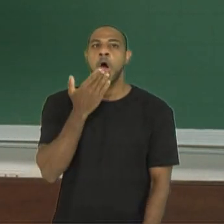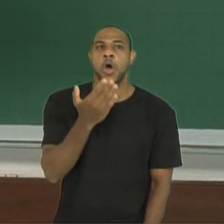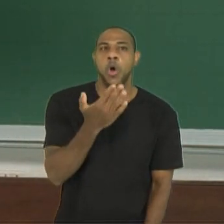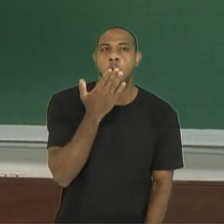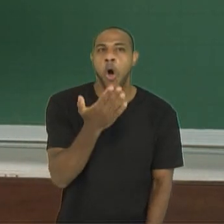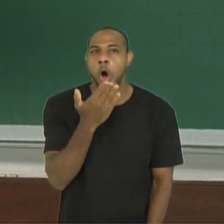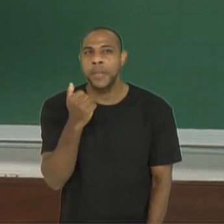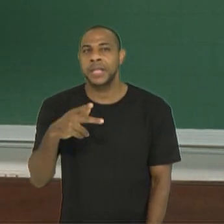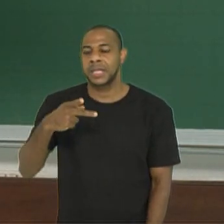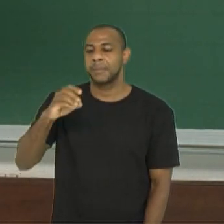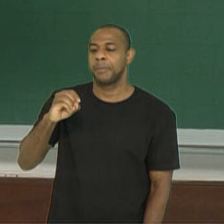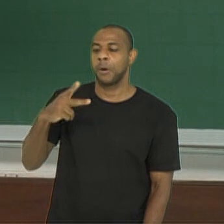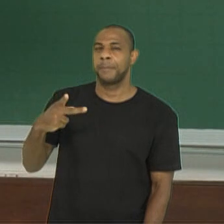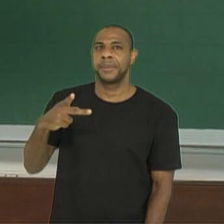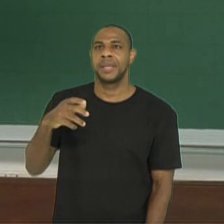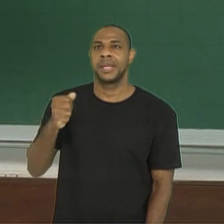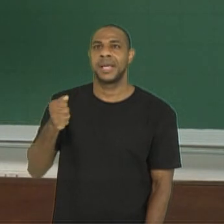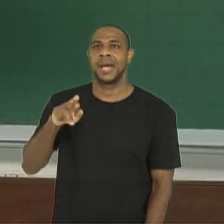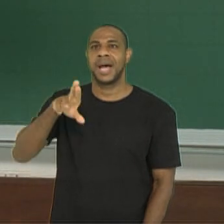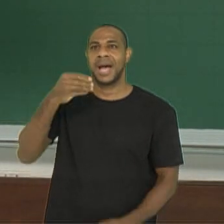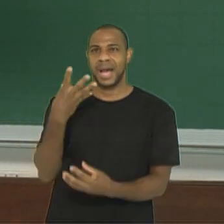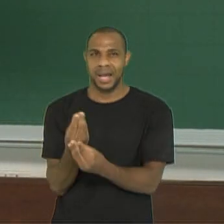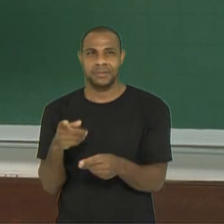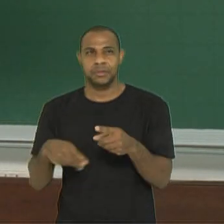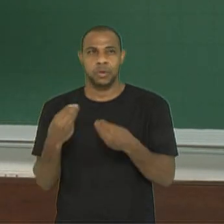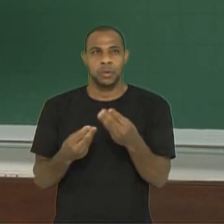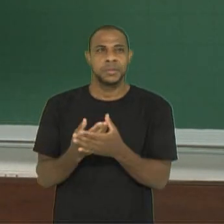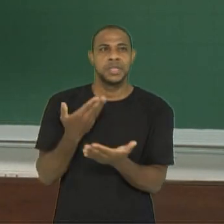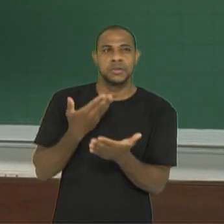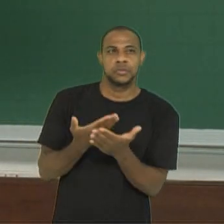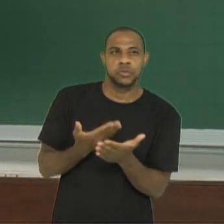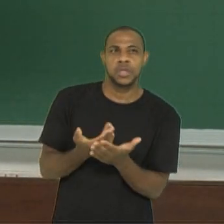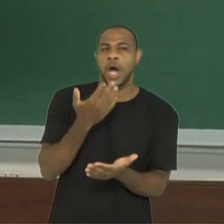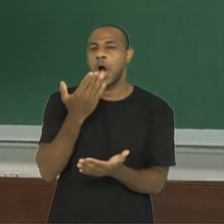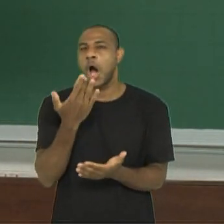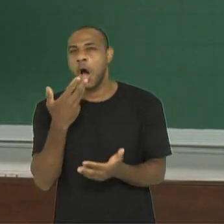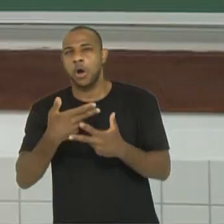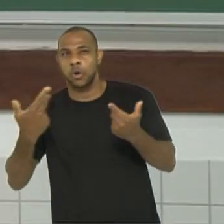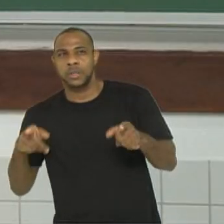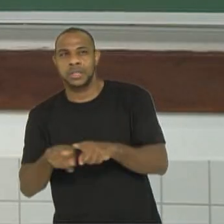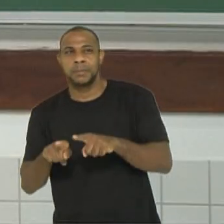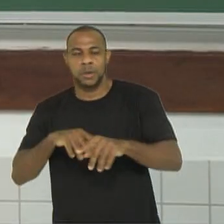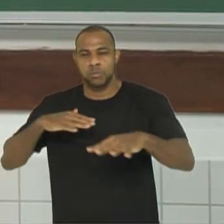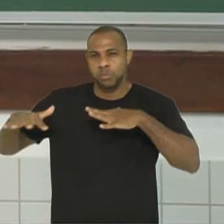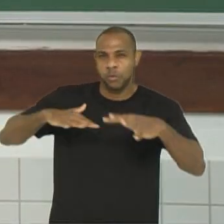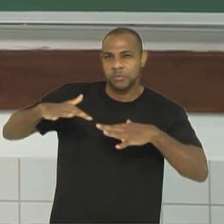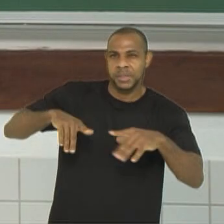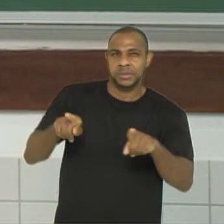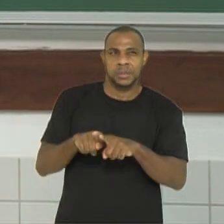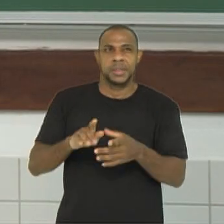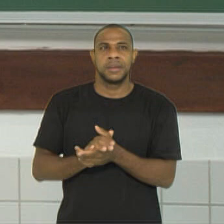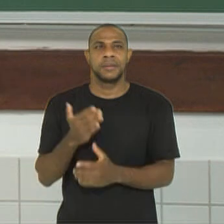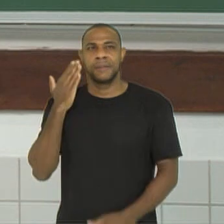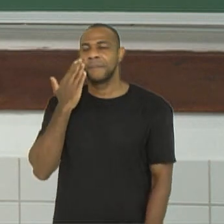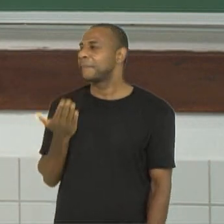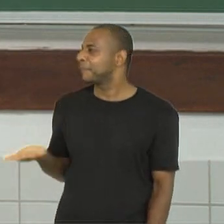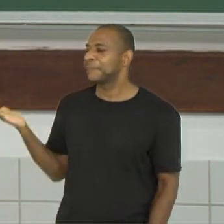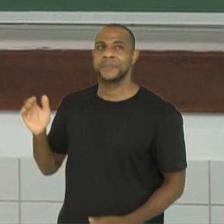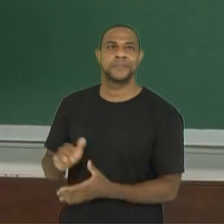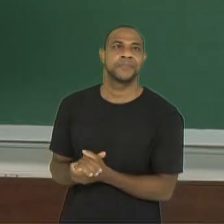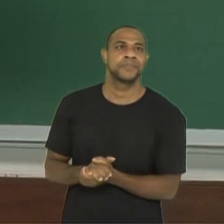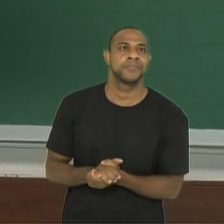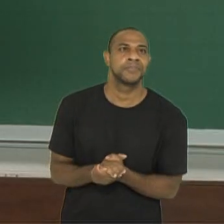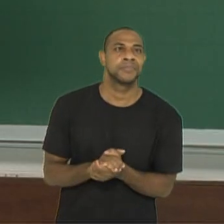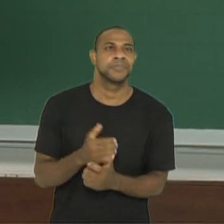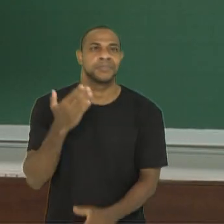olha só, que legal. Então nós vamos ver um pouco do estudo das cores e nós vamos ver as cores no movimento da pop art, tá legal? Beleza, mas antes não